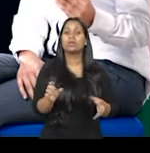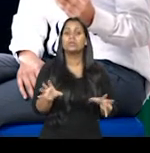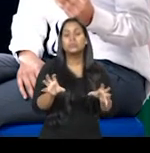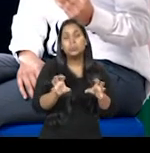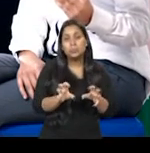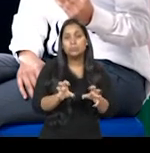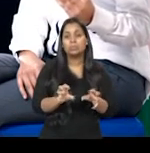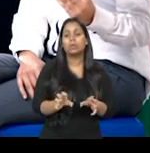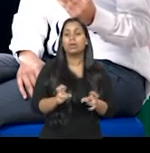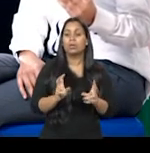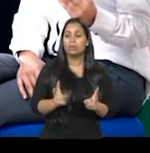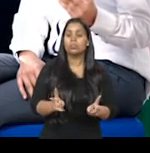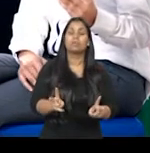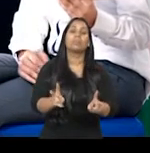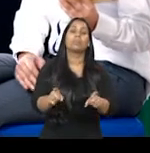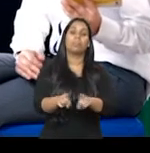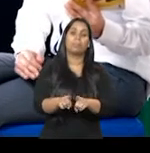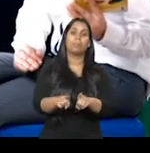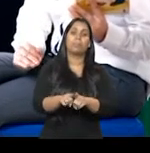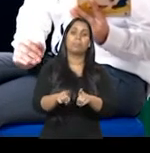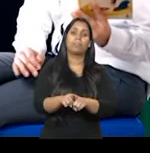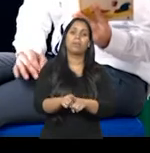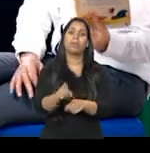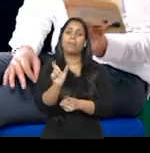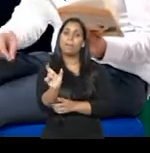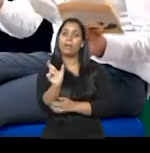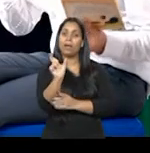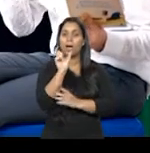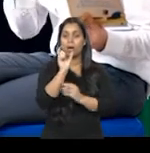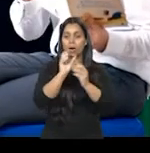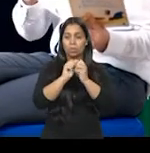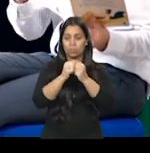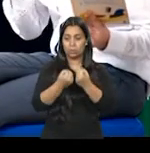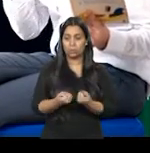cristalizam, assim como a palavra é cortada na boca.